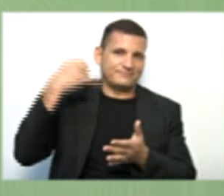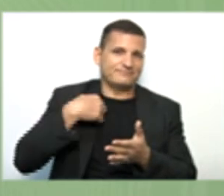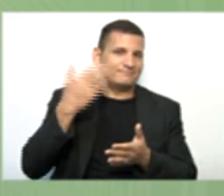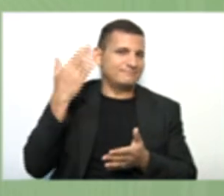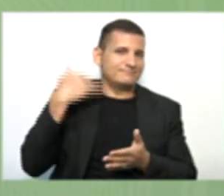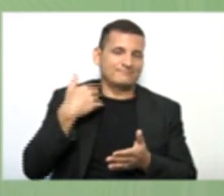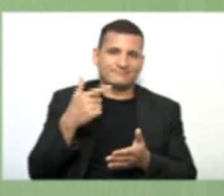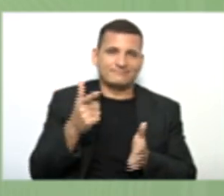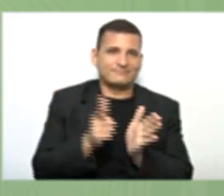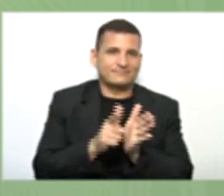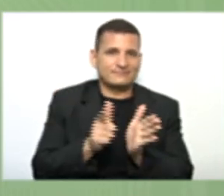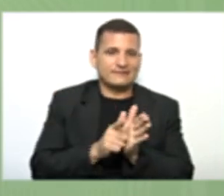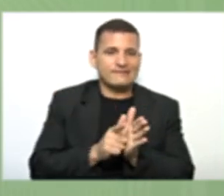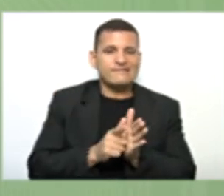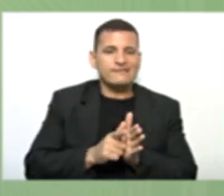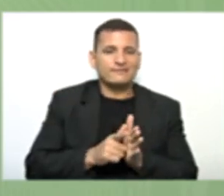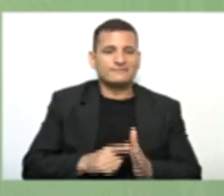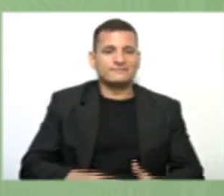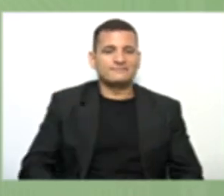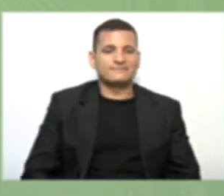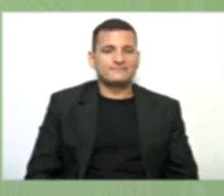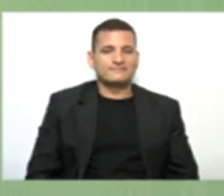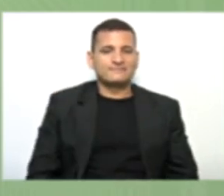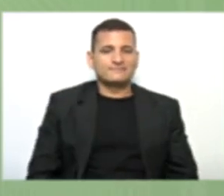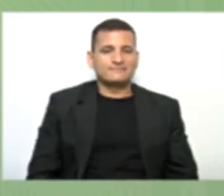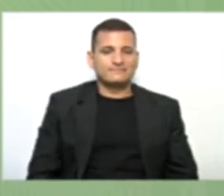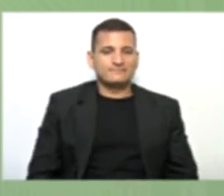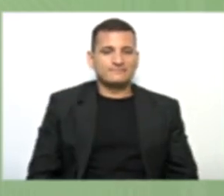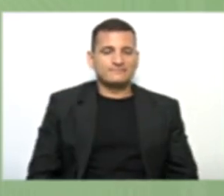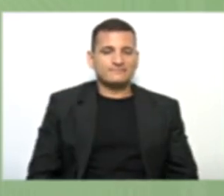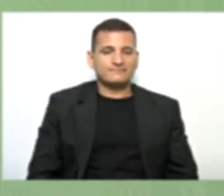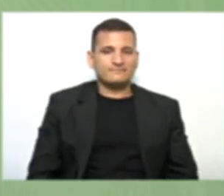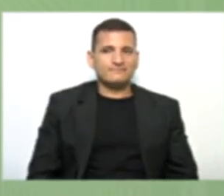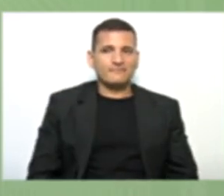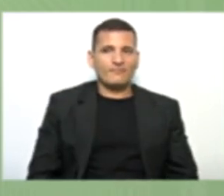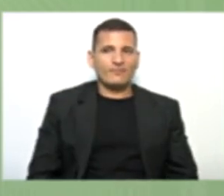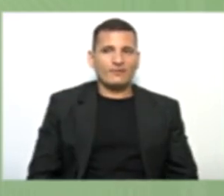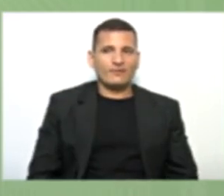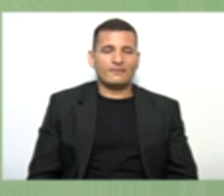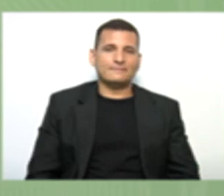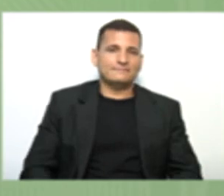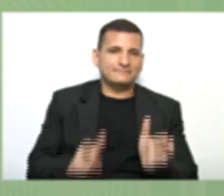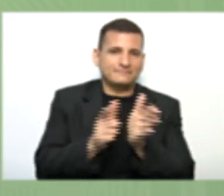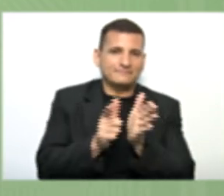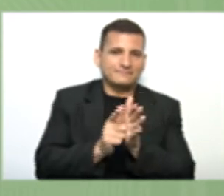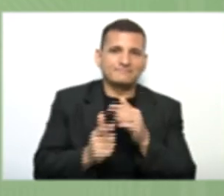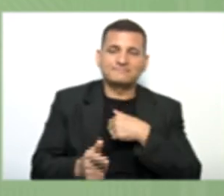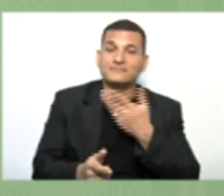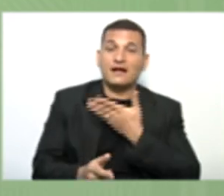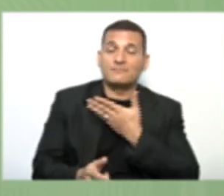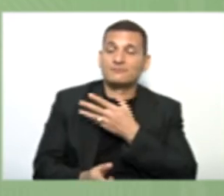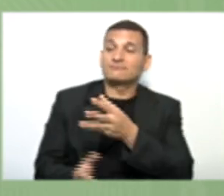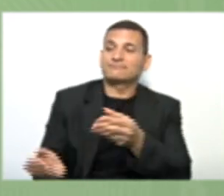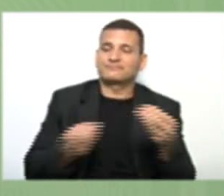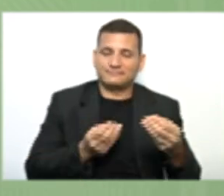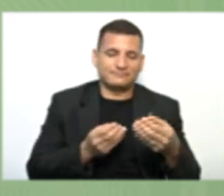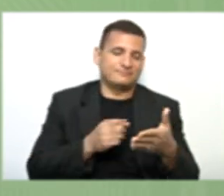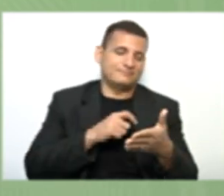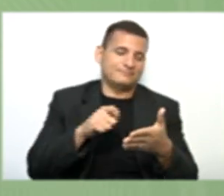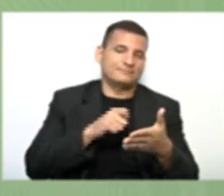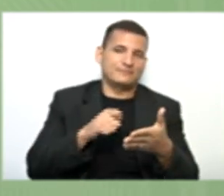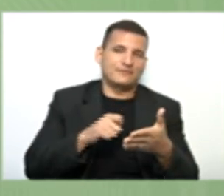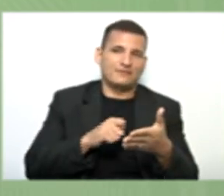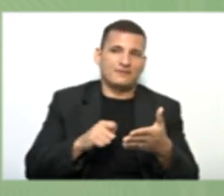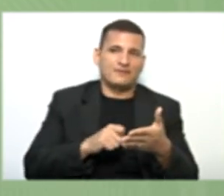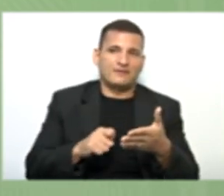minha época pra escrever. Mas é isso, pessoal. A gente pegava o papel, o caderno dos colegas, né? Dos colegas, exatamente.